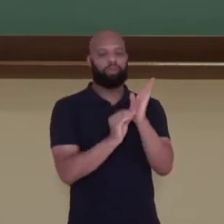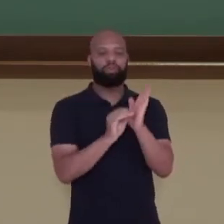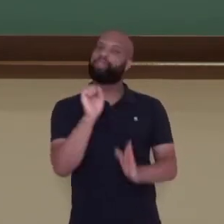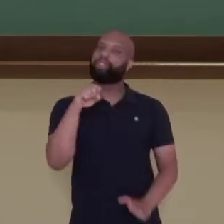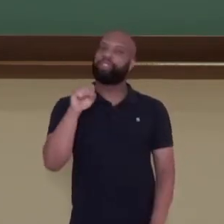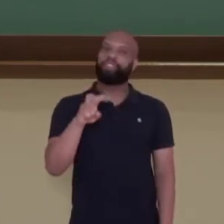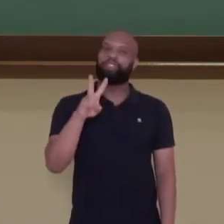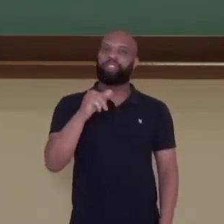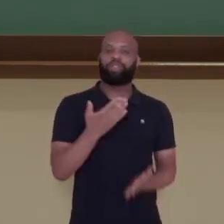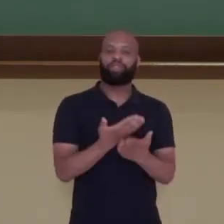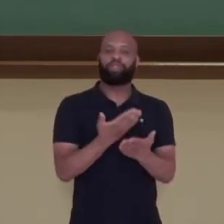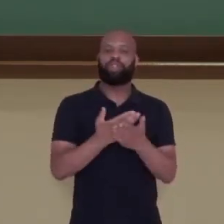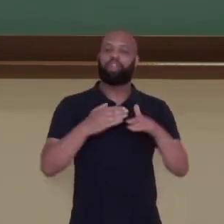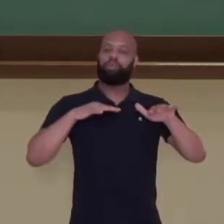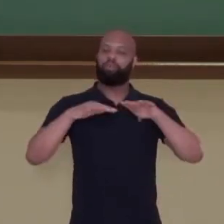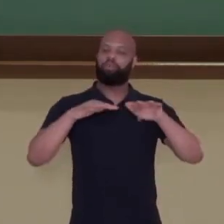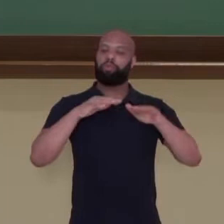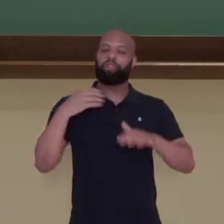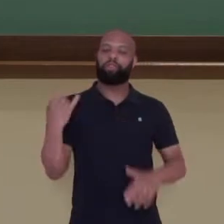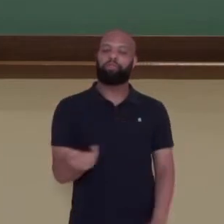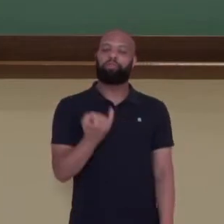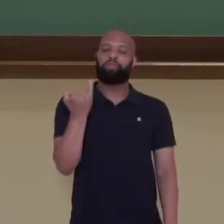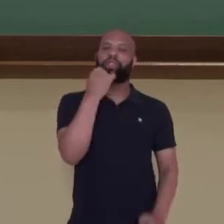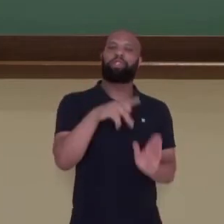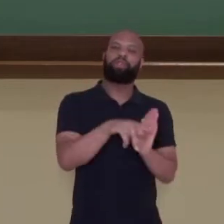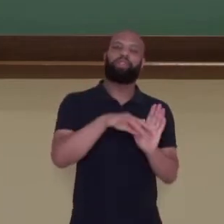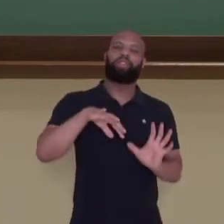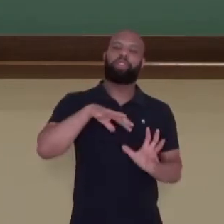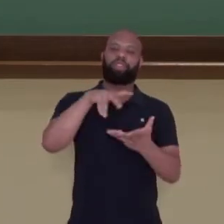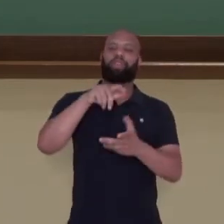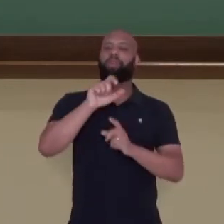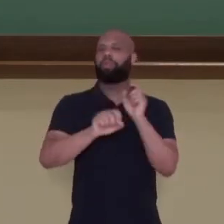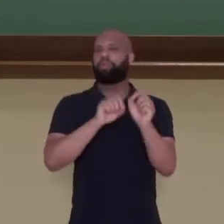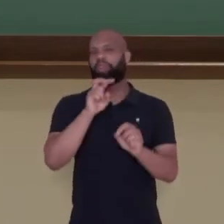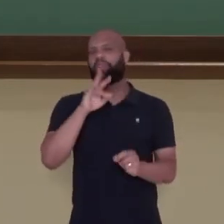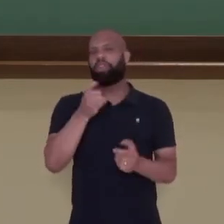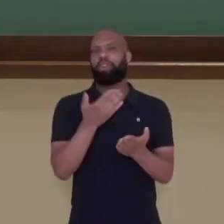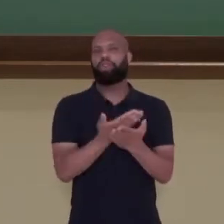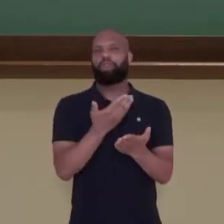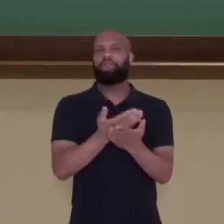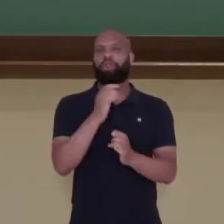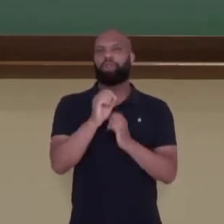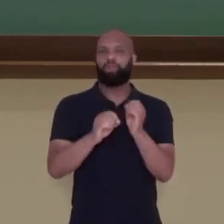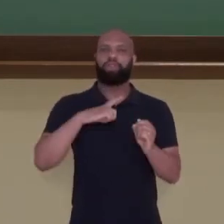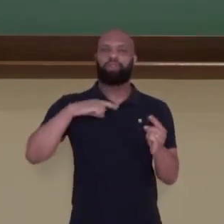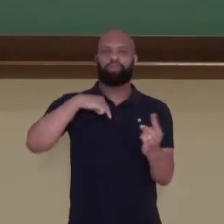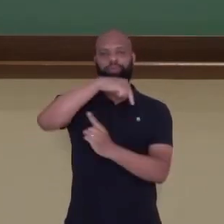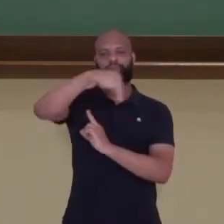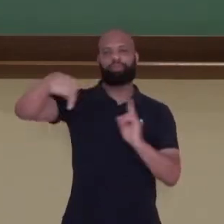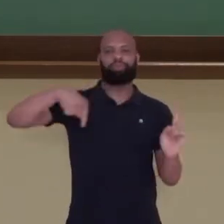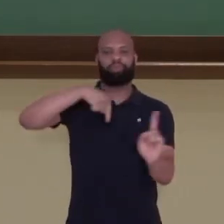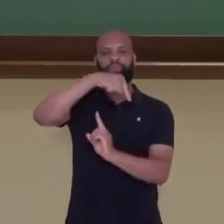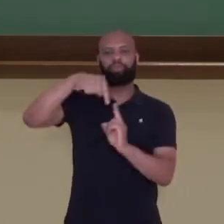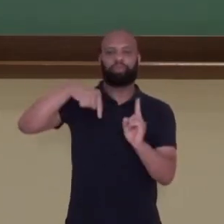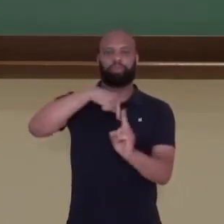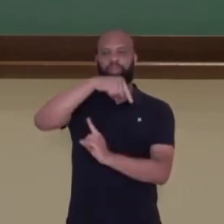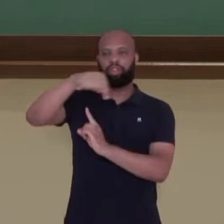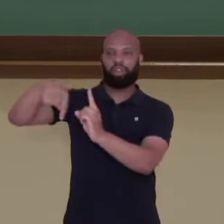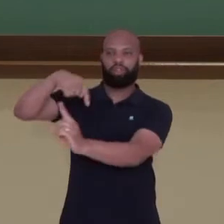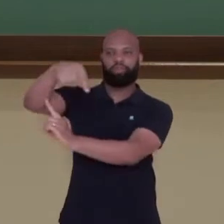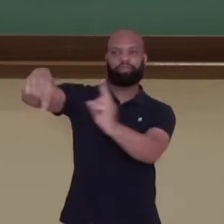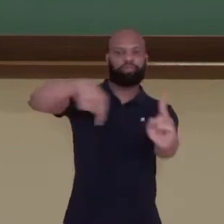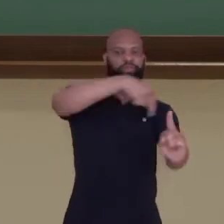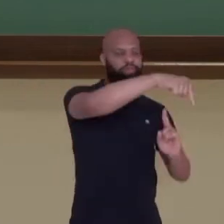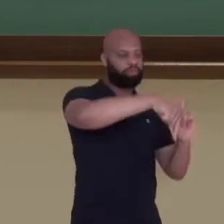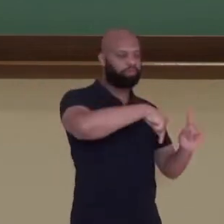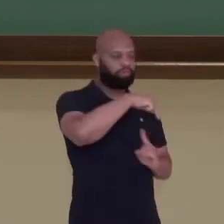falar sobre um movimento muito importante do nosso planeta. Nós vamos falar da translação da Terra. Mas antes de falarmos sobre isso,